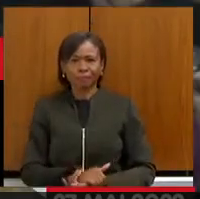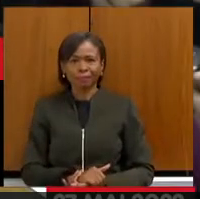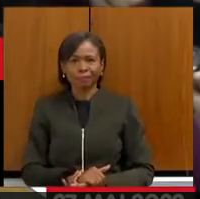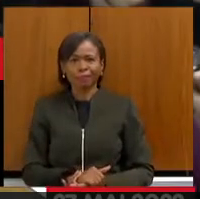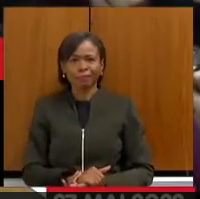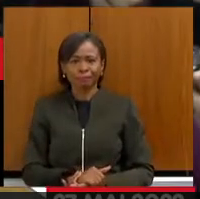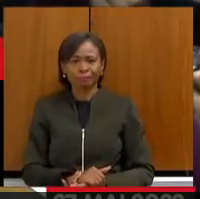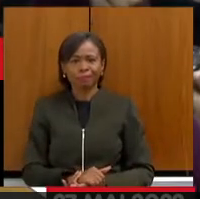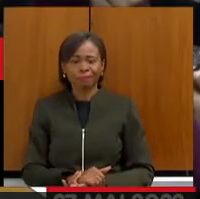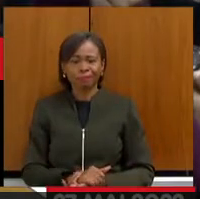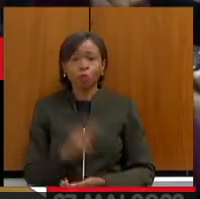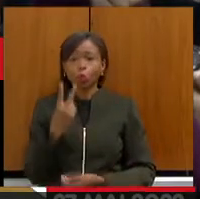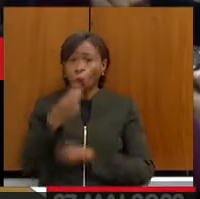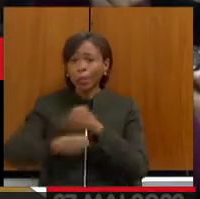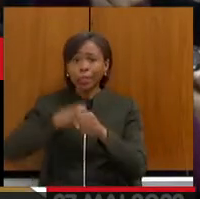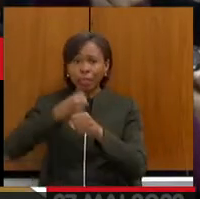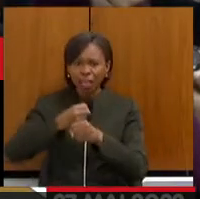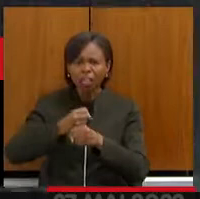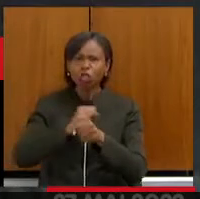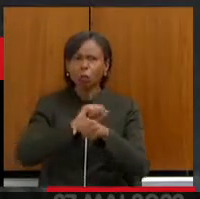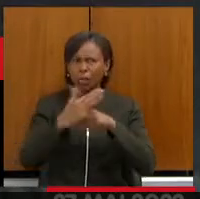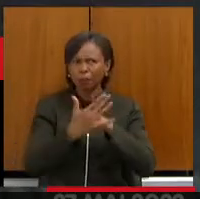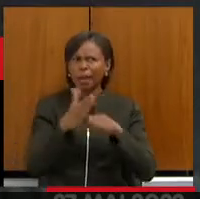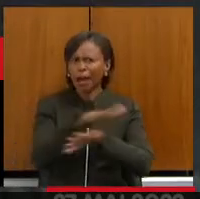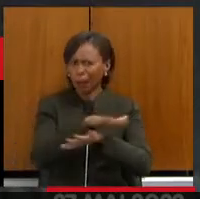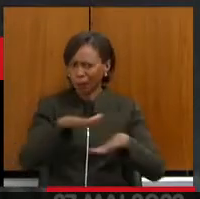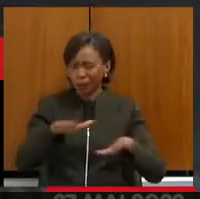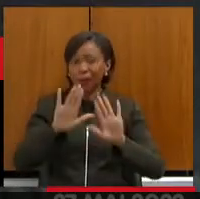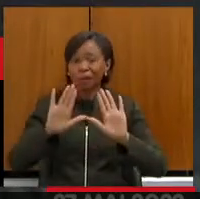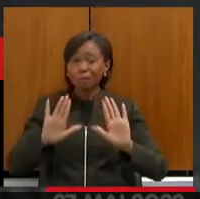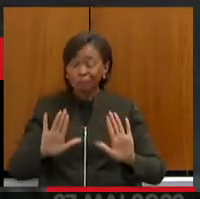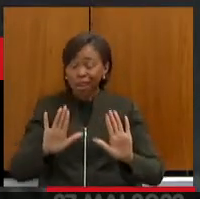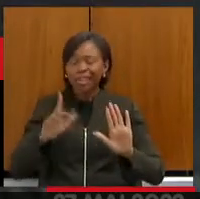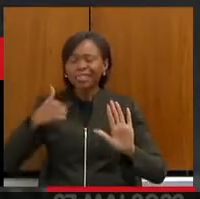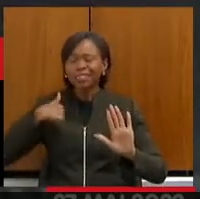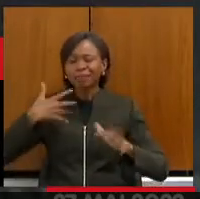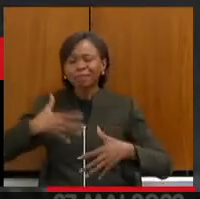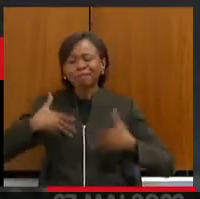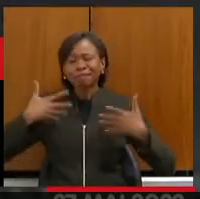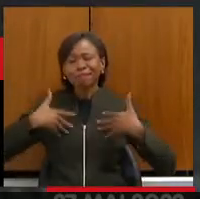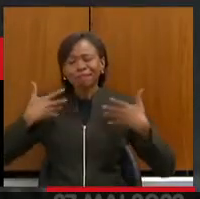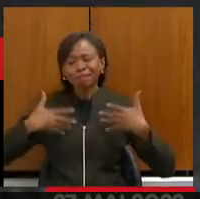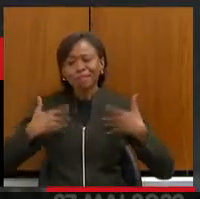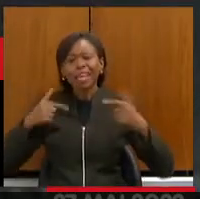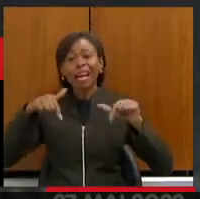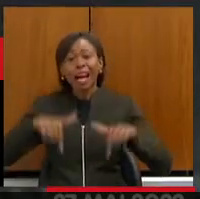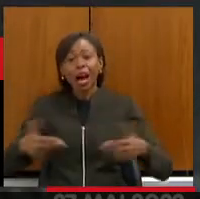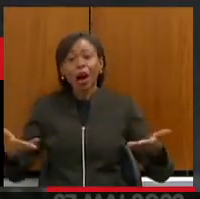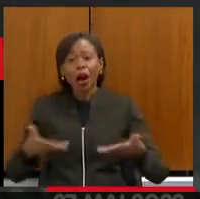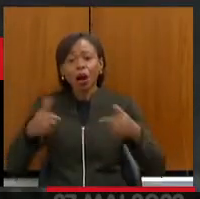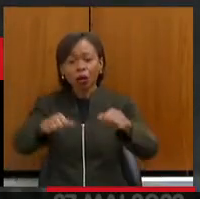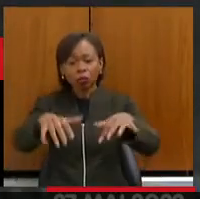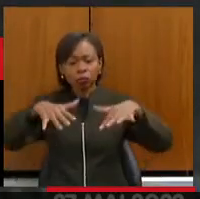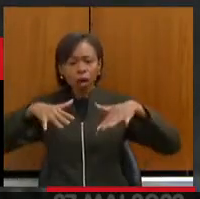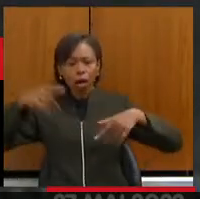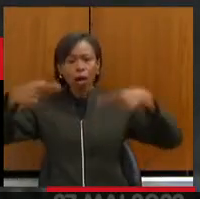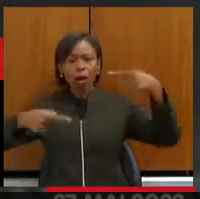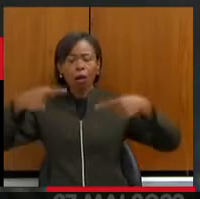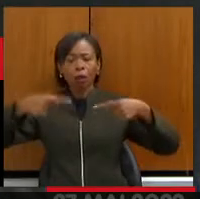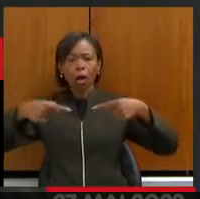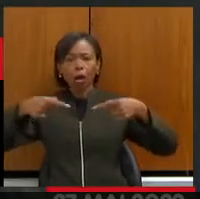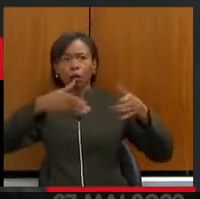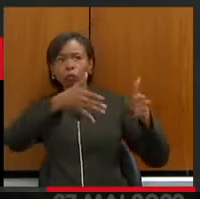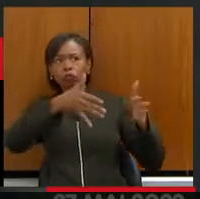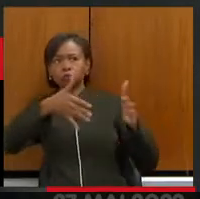e depois de dois anos de pandemia é com imensa alegria que a gente tá aqui fechando o ciclo de debates que a gente iniciou em março